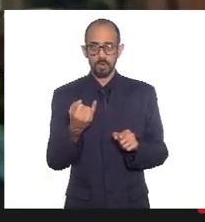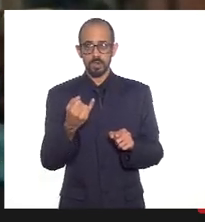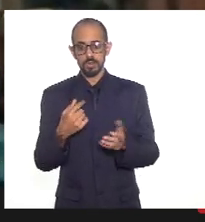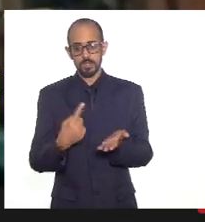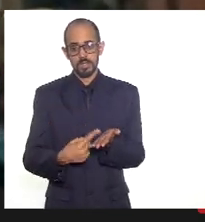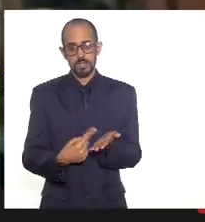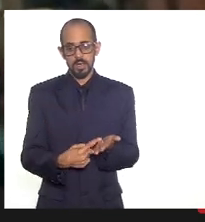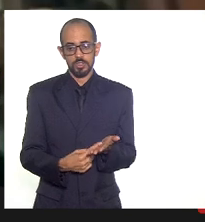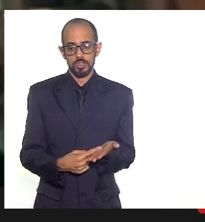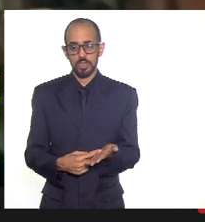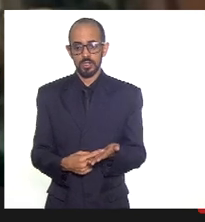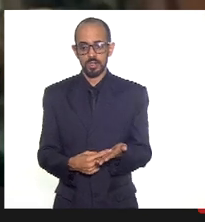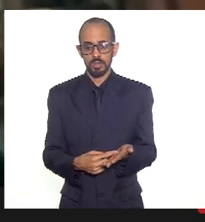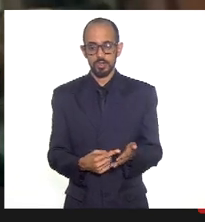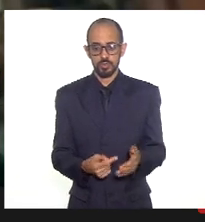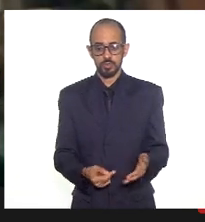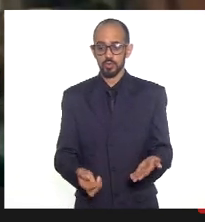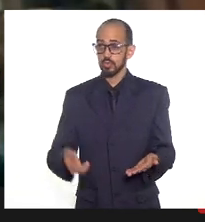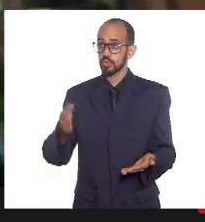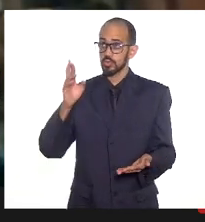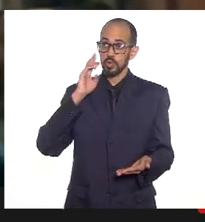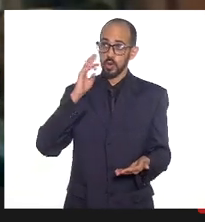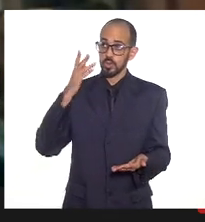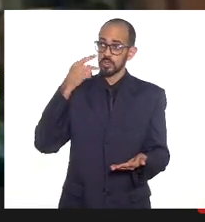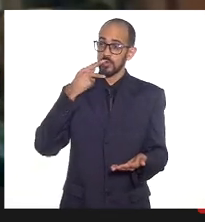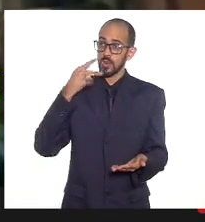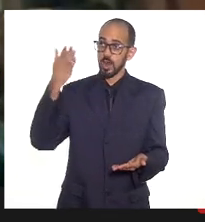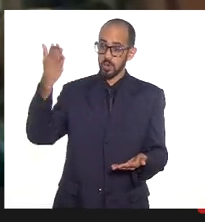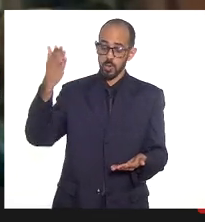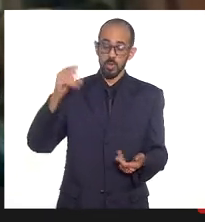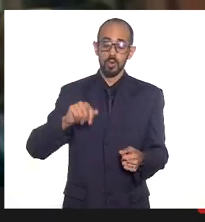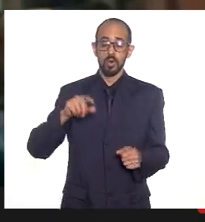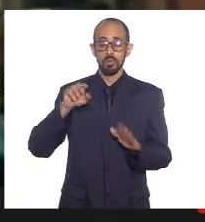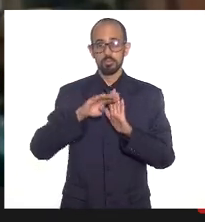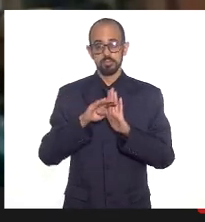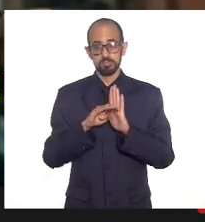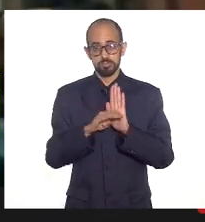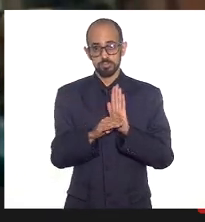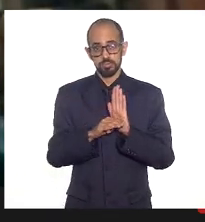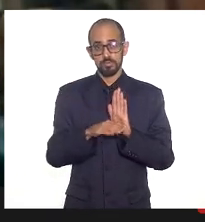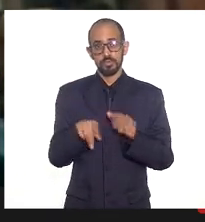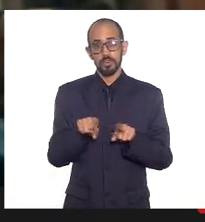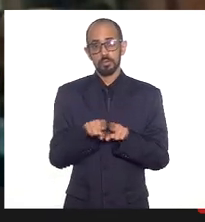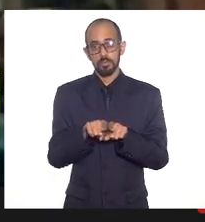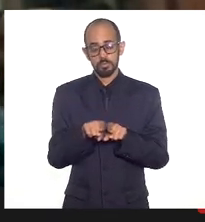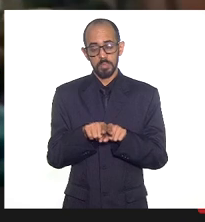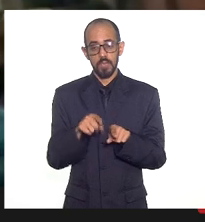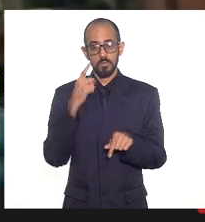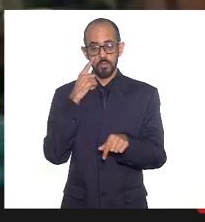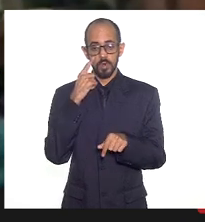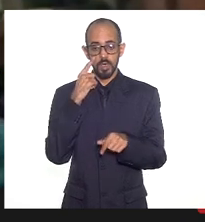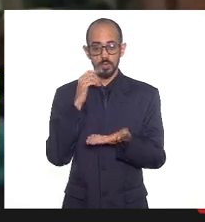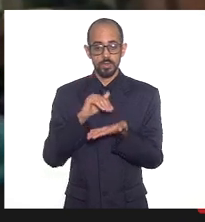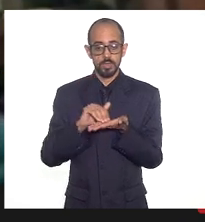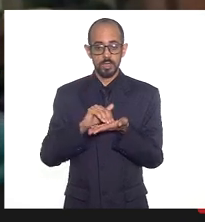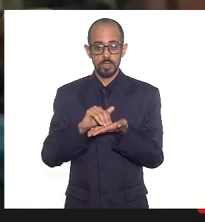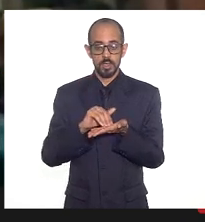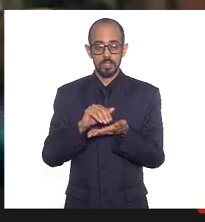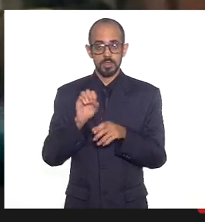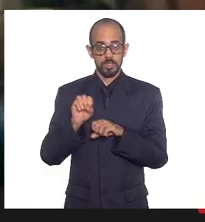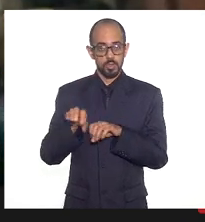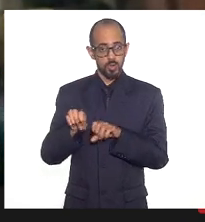agendas que o senhor já listou, no sentido de procurar também a Secretaria de Educação do Estado do Rio de Janeiro